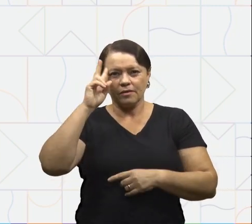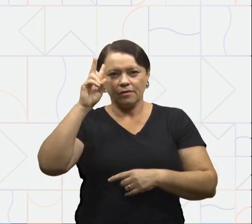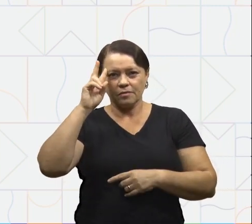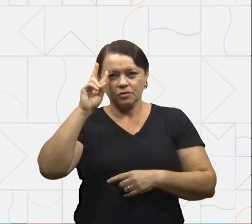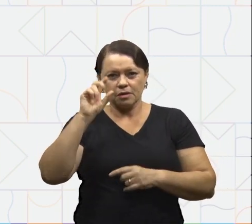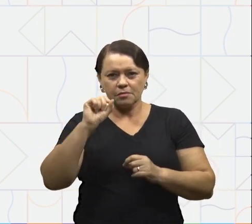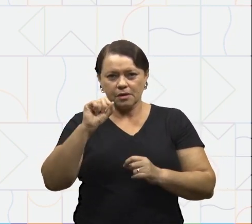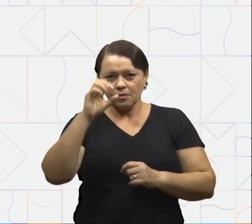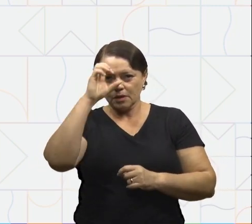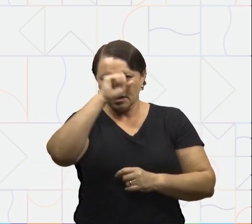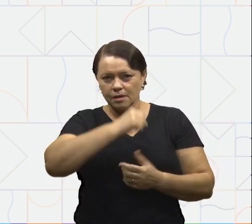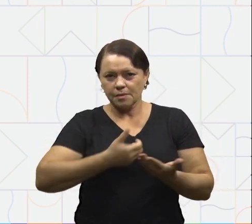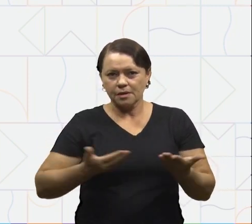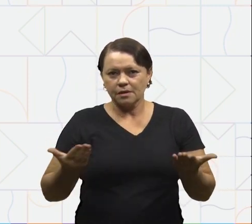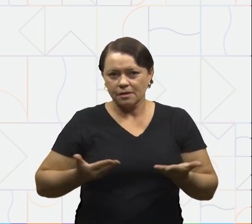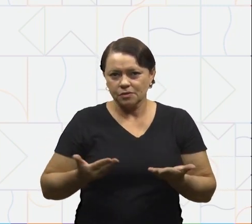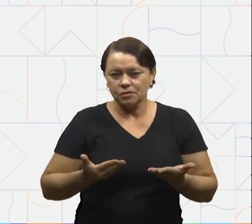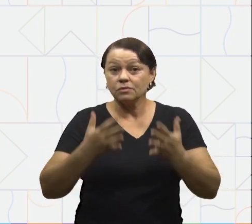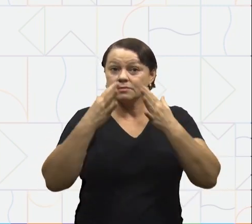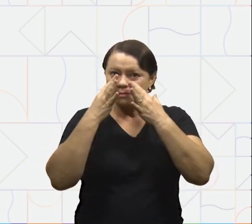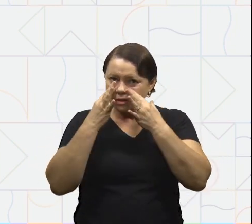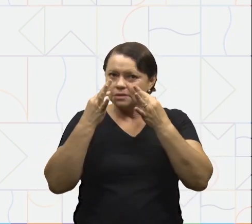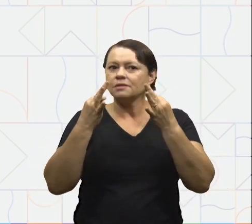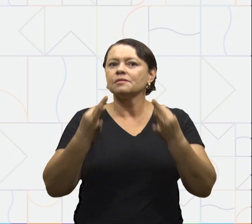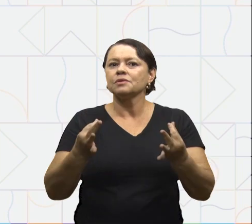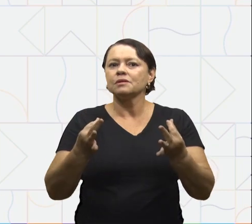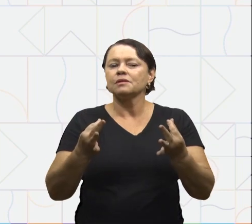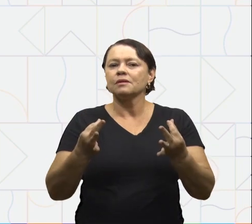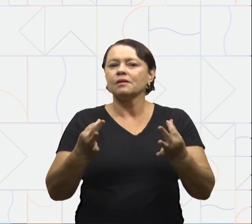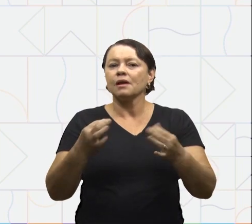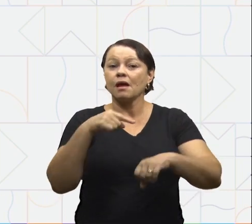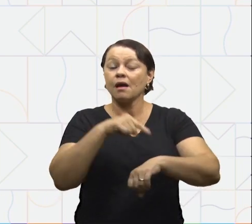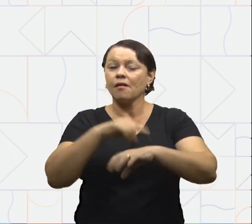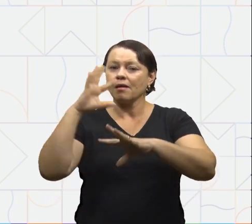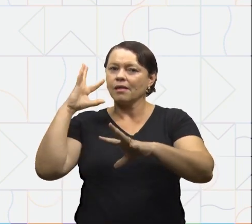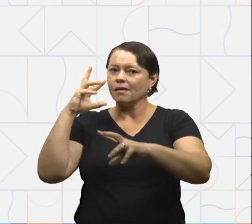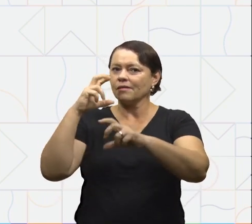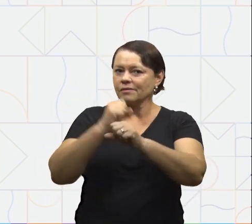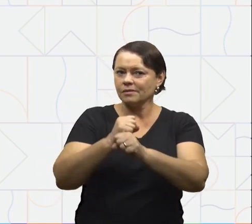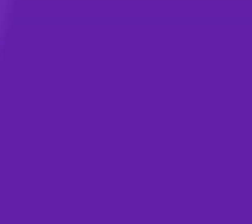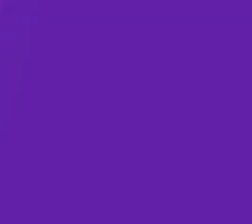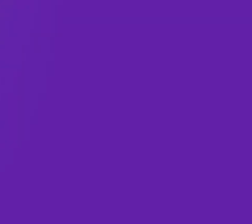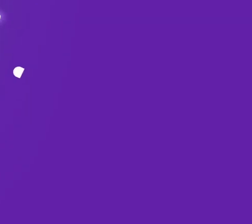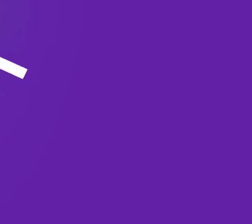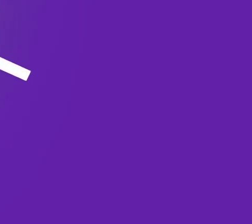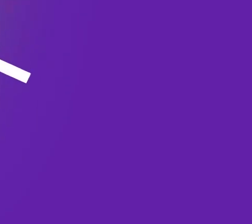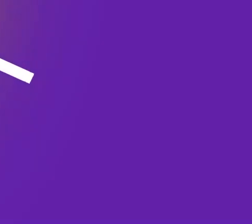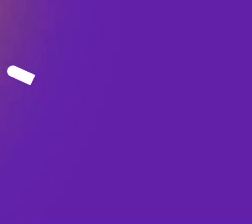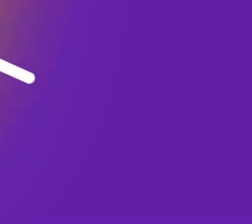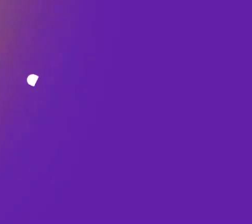vamos relembrar o que aprendemos na aula de hoje? Presta muita atenção que chegou a hora da revisão.